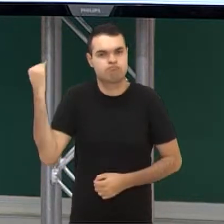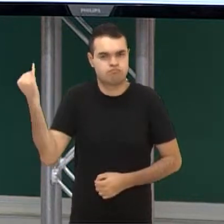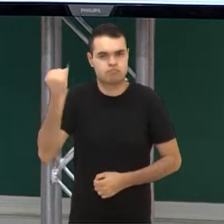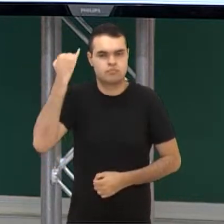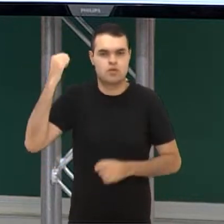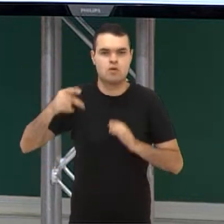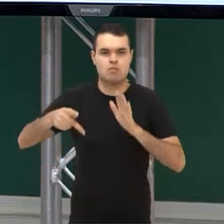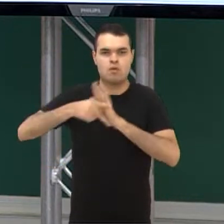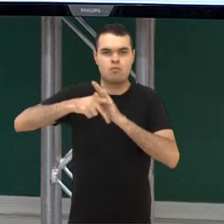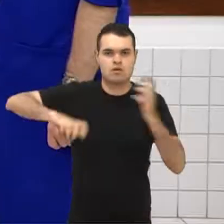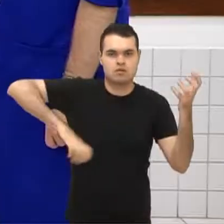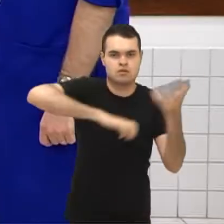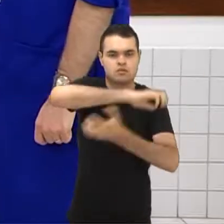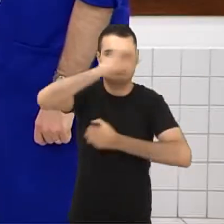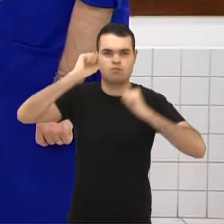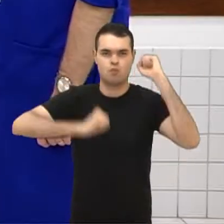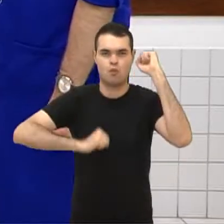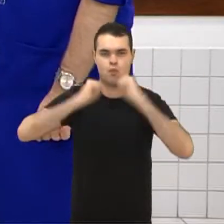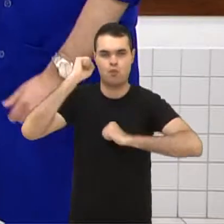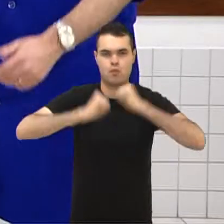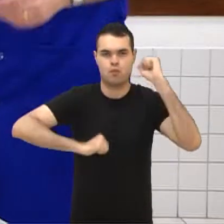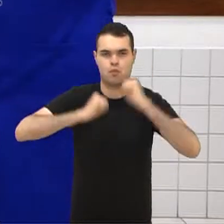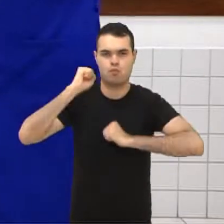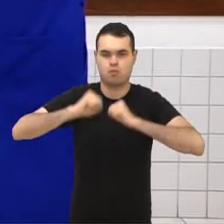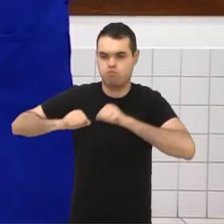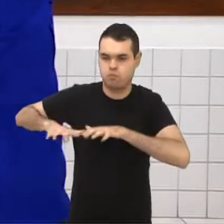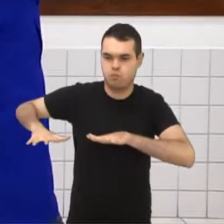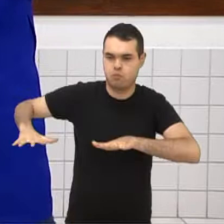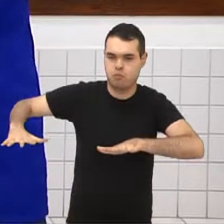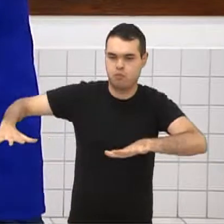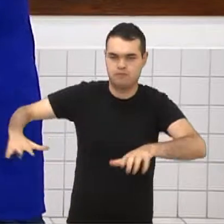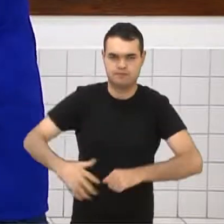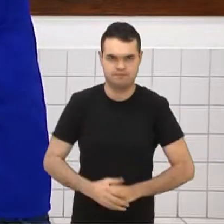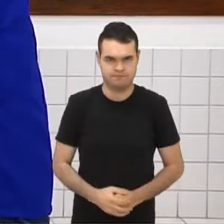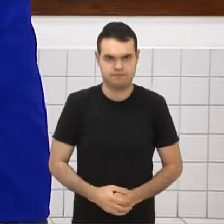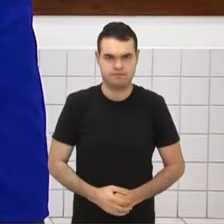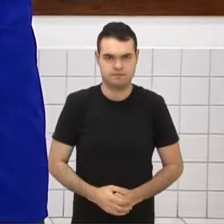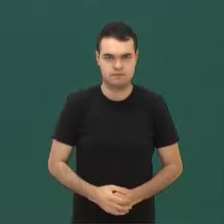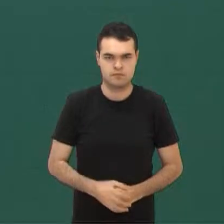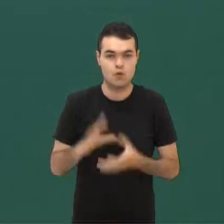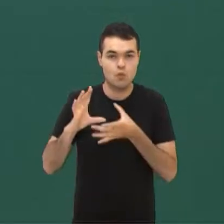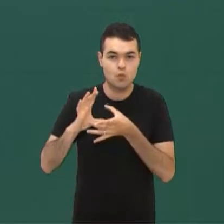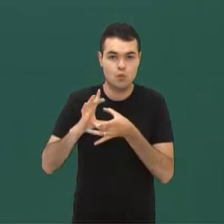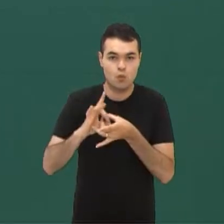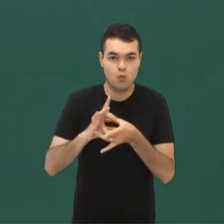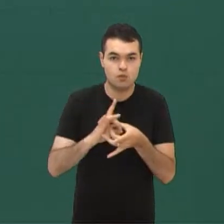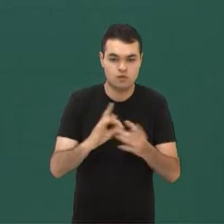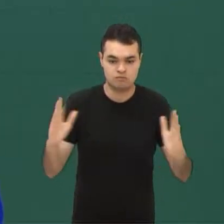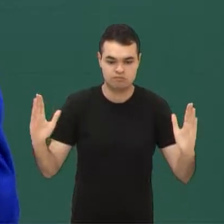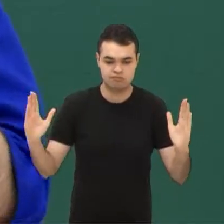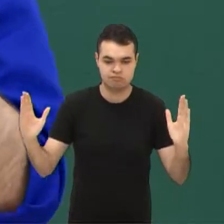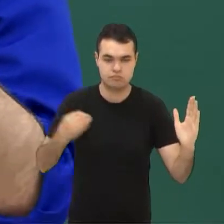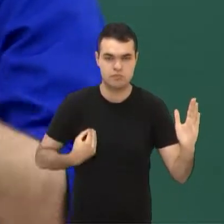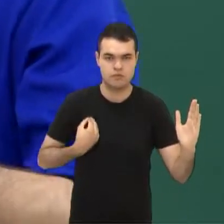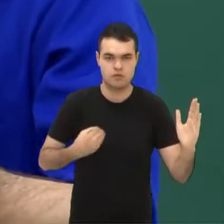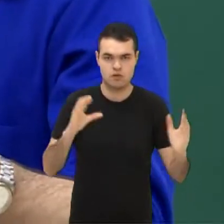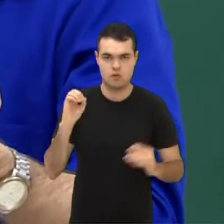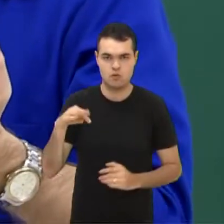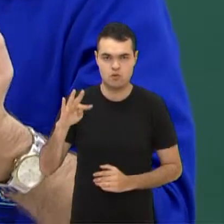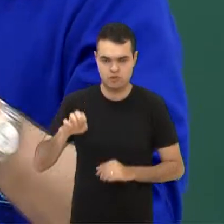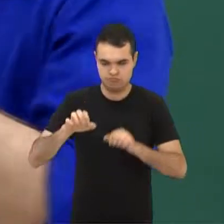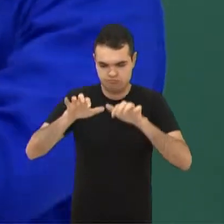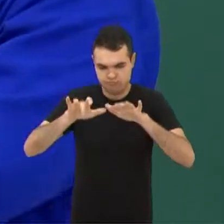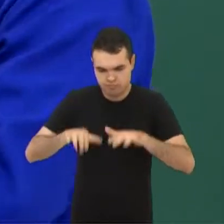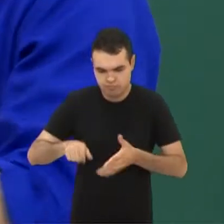a Revolução Industrial, né, Fábio? Muito bem, isso mesmo, professor. Lembrando que o contexto em que Auguste Comte desenvolve a